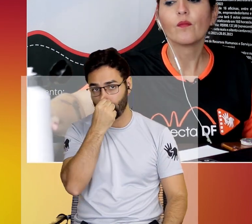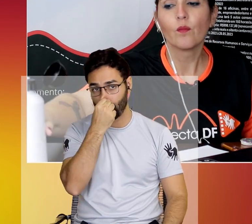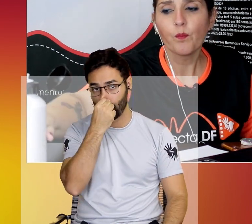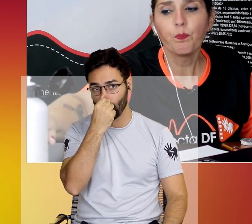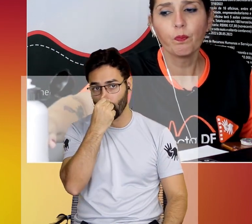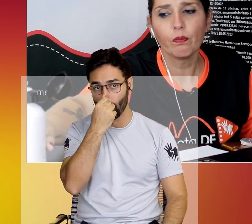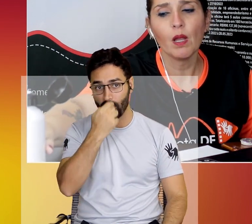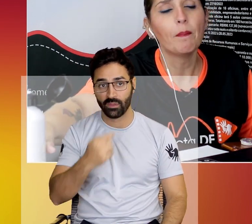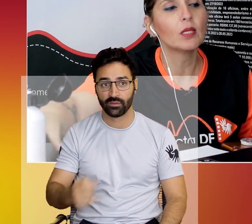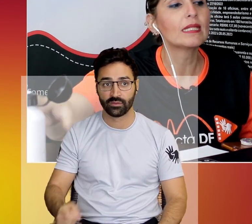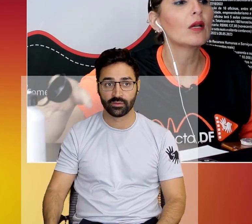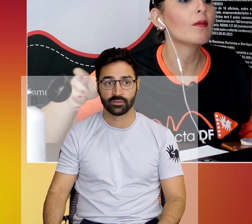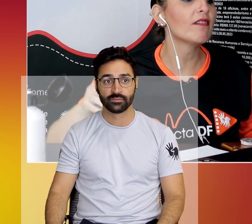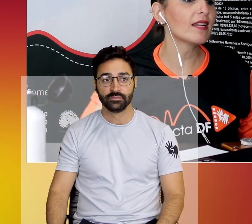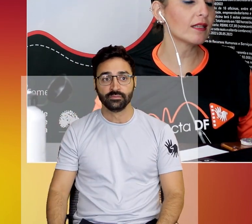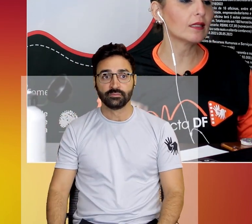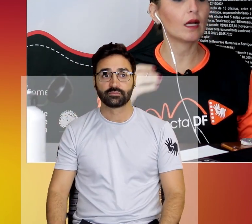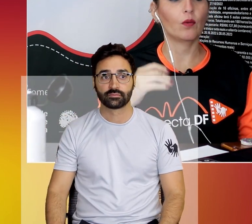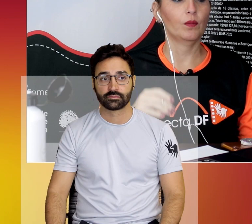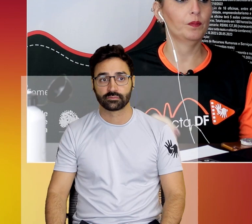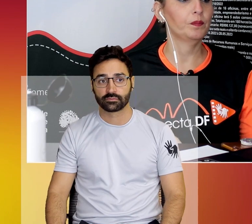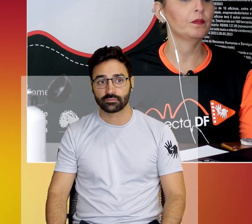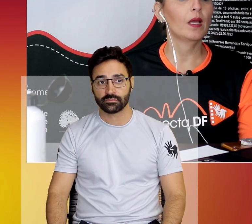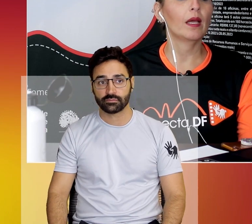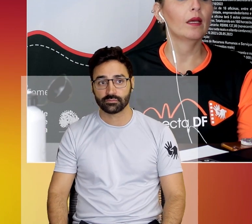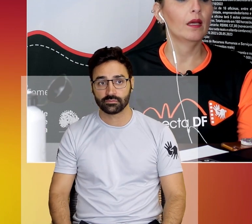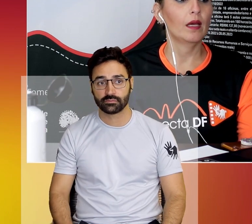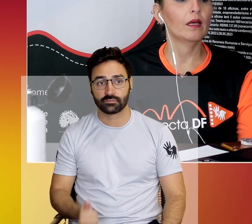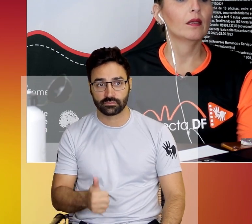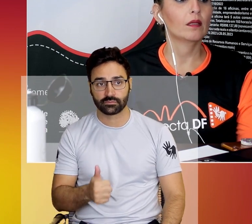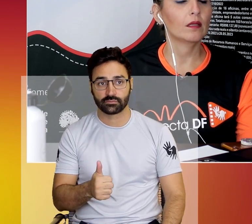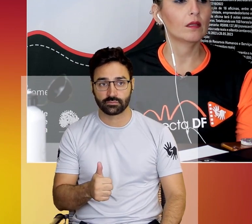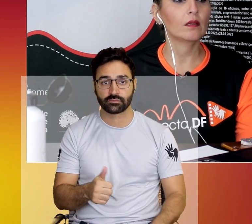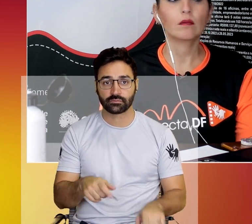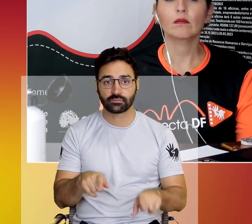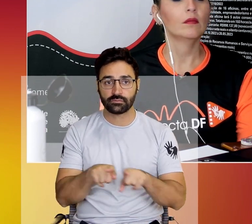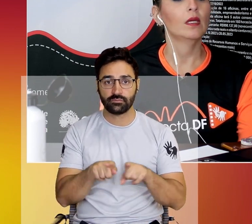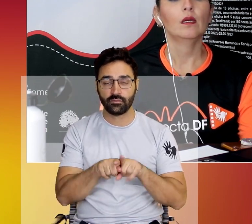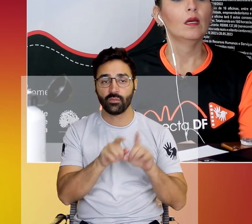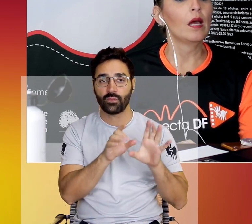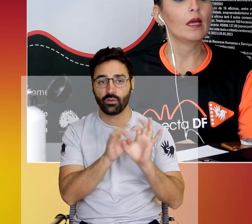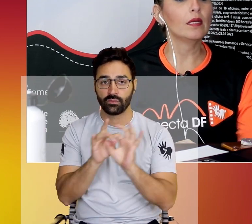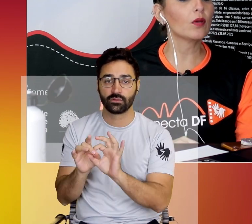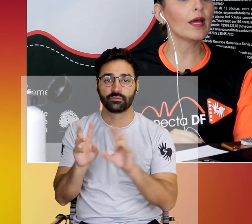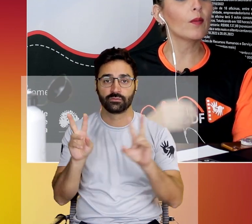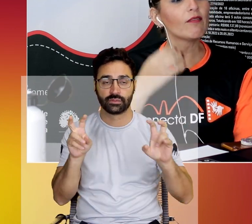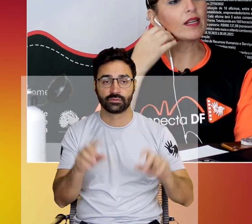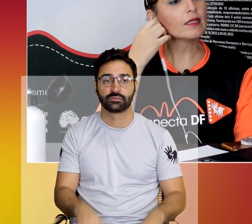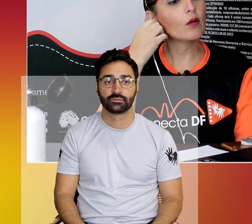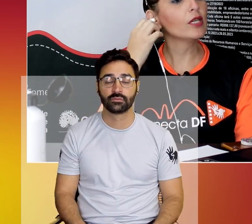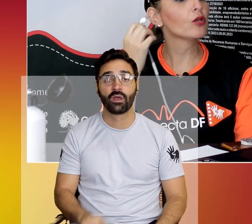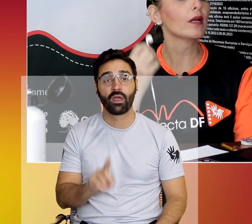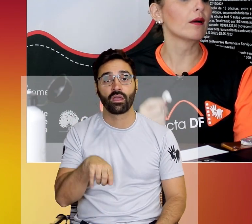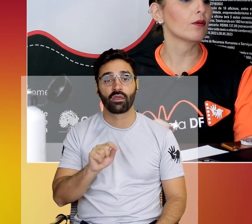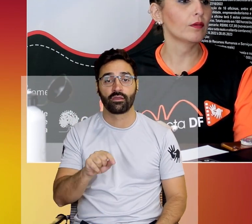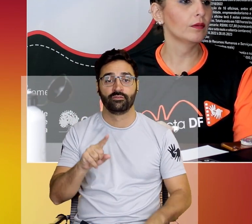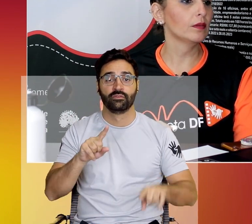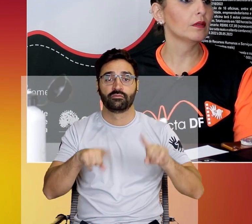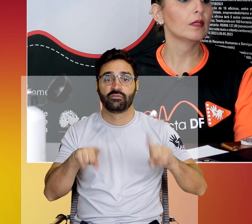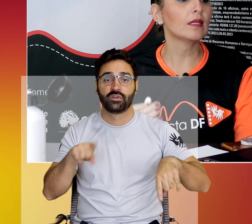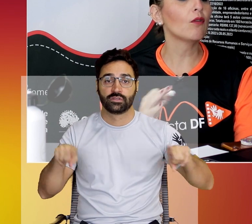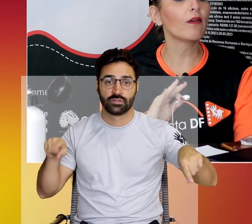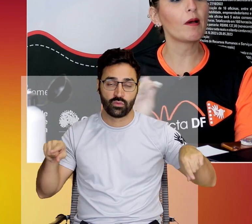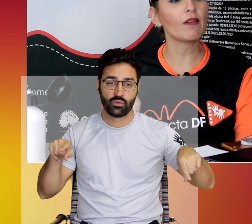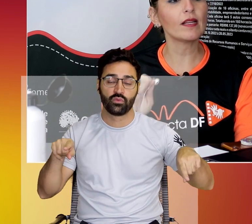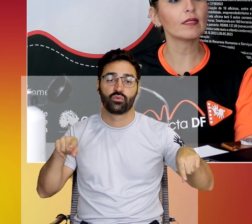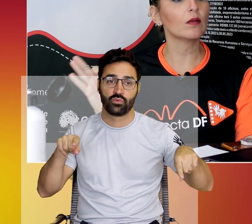Mas eu fico nessa dúvida, né? Pode Qual ser eu vou uma usar, né? variação. Em que contexto de frase, né? Isso é uma variação regional.